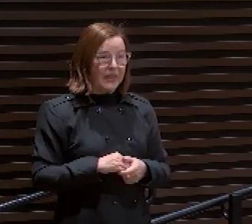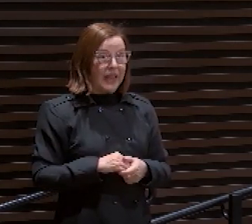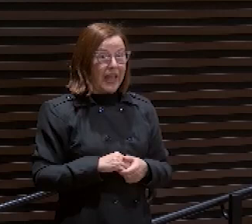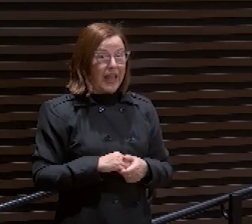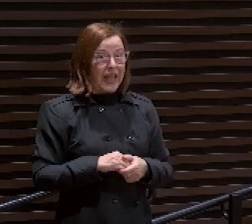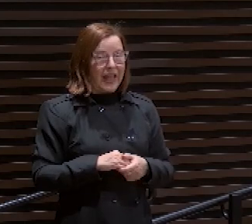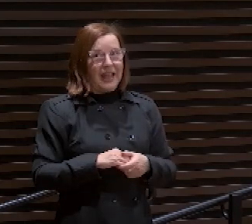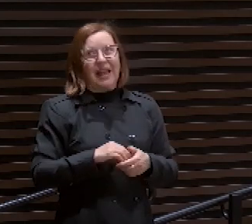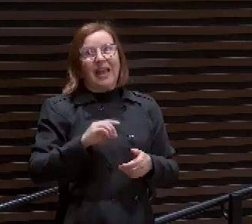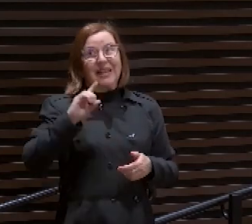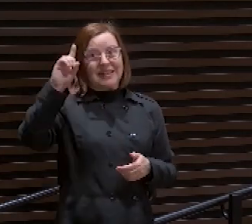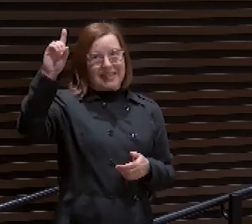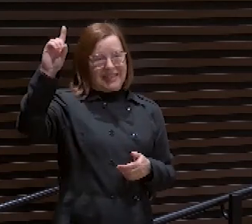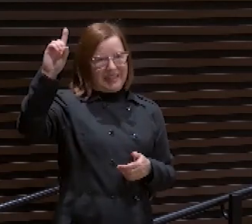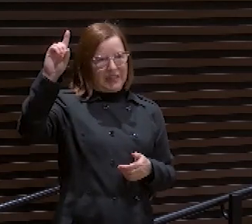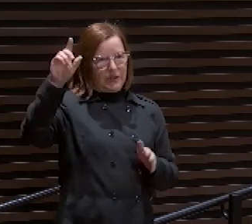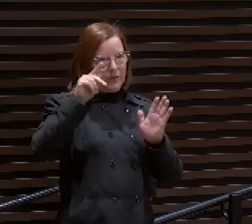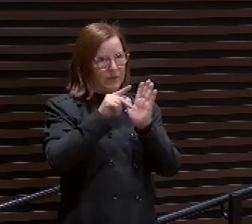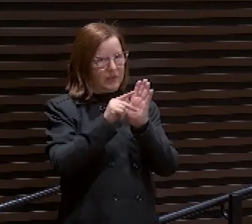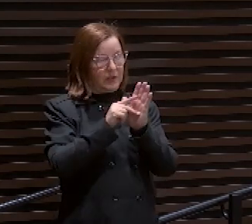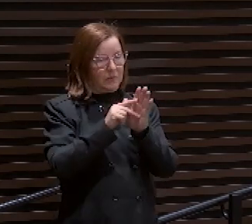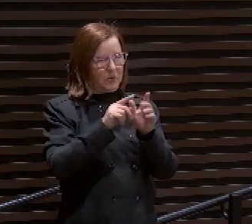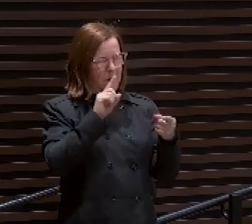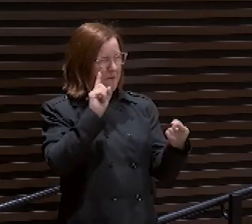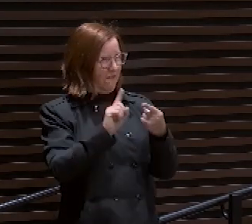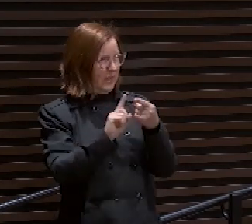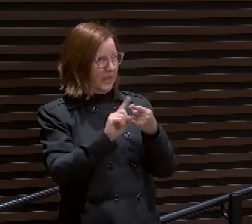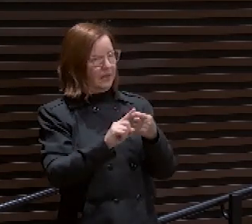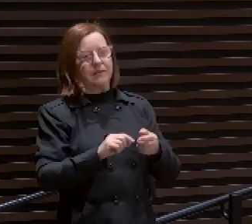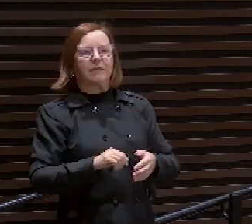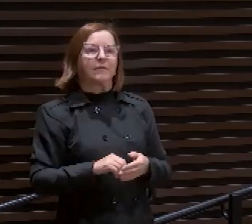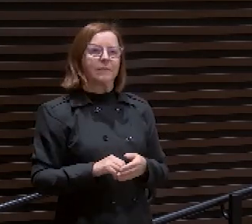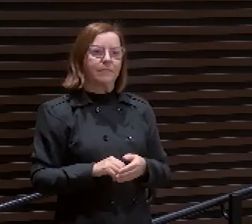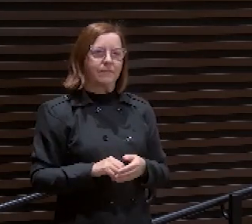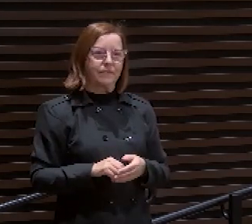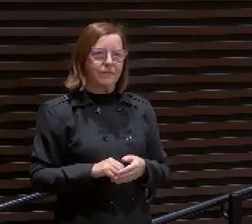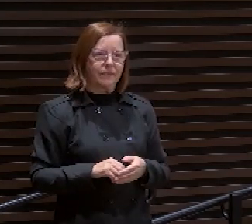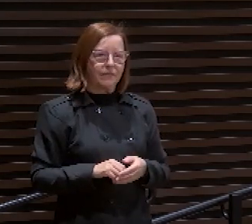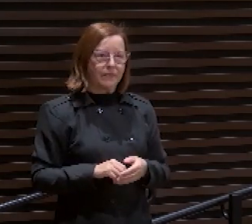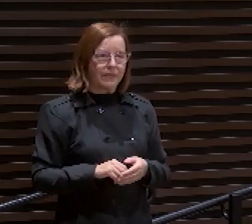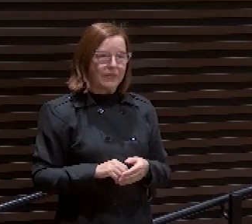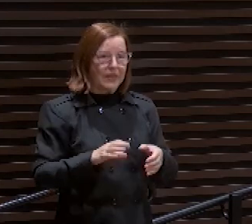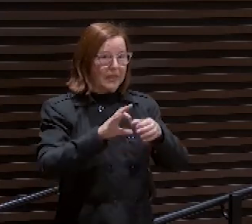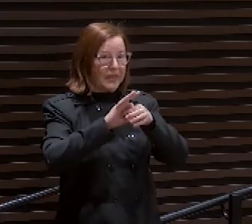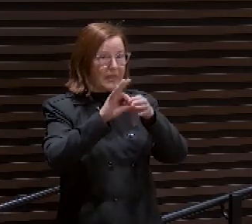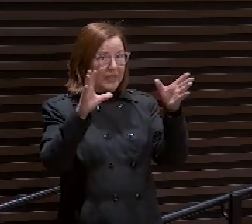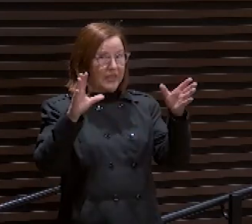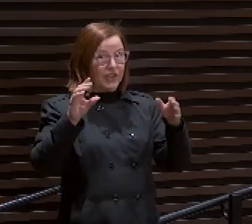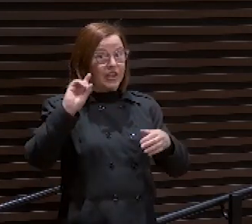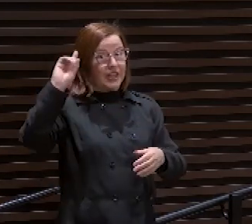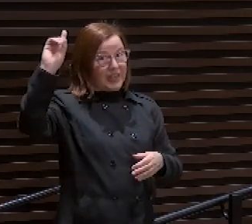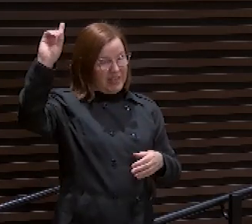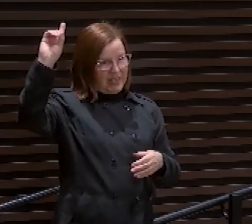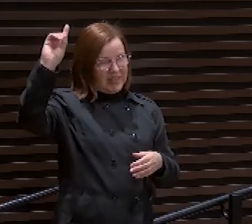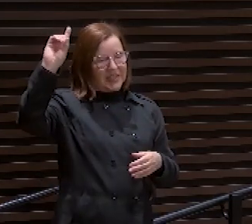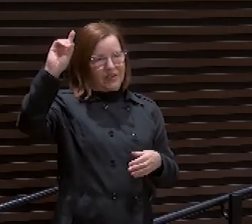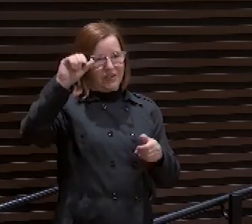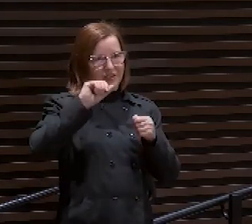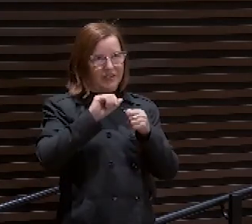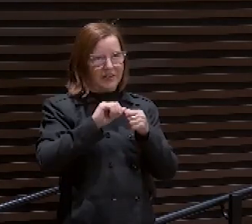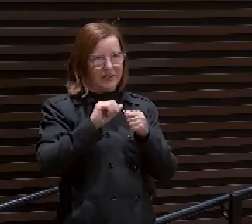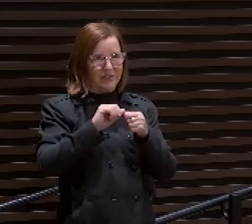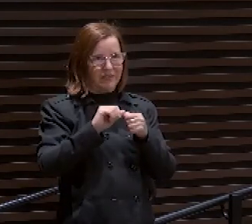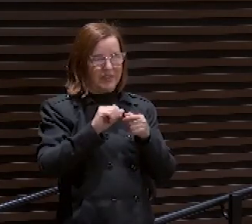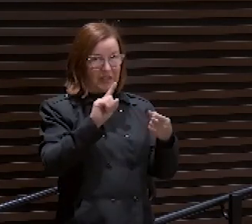gente pegando esse versículo isolado, falando aqui, ó, para dar lugar à ira. Para dar lugar à ira de Deus. Deixar a ira com ele. A justiça é dele, não nossa. A